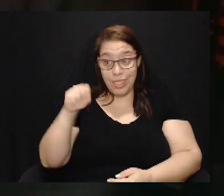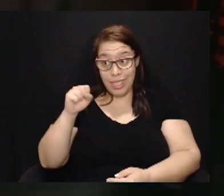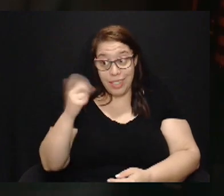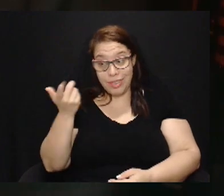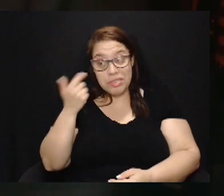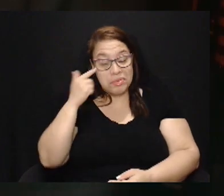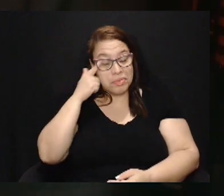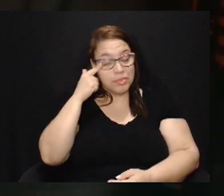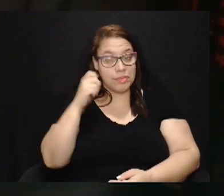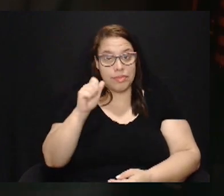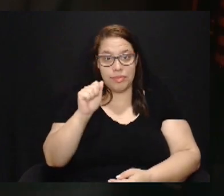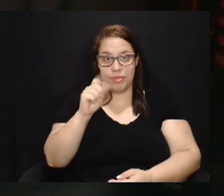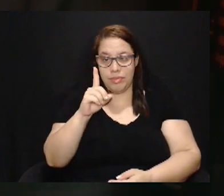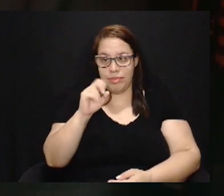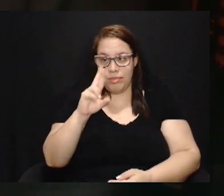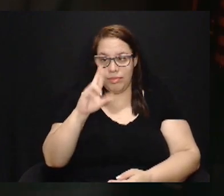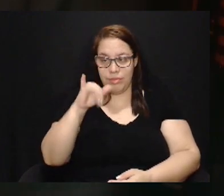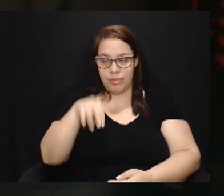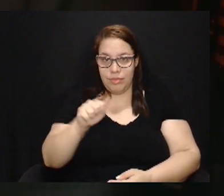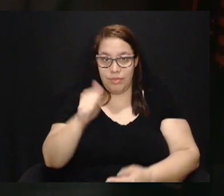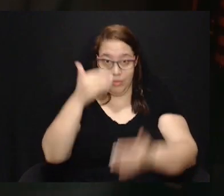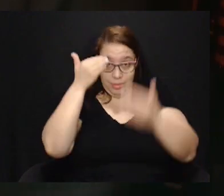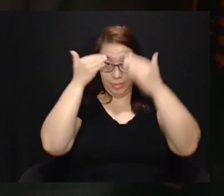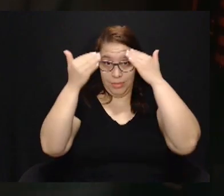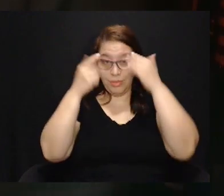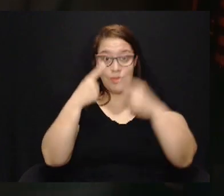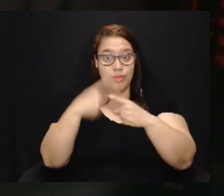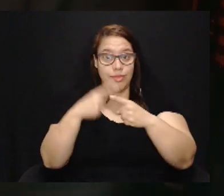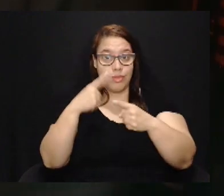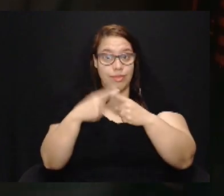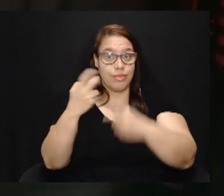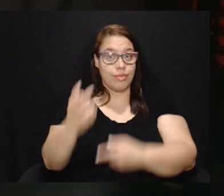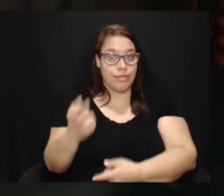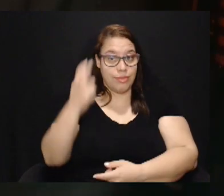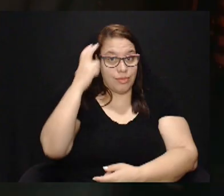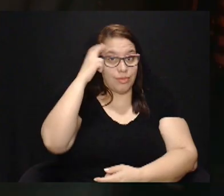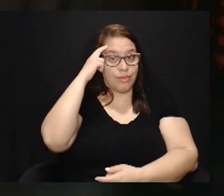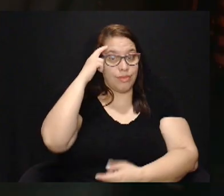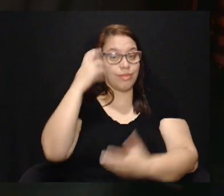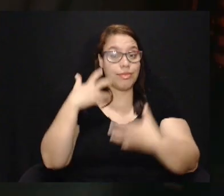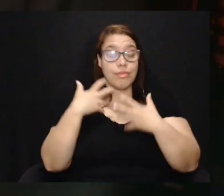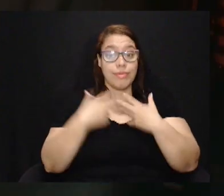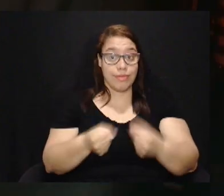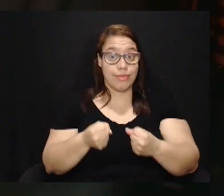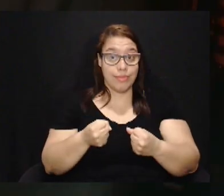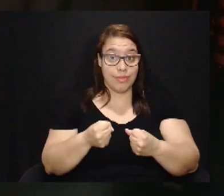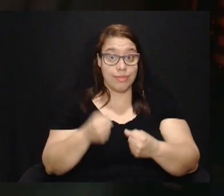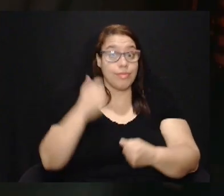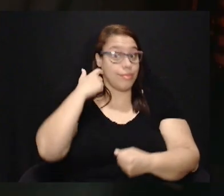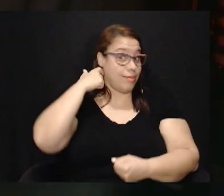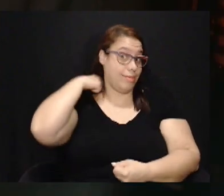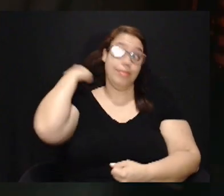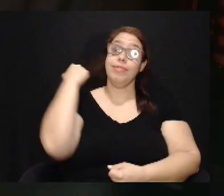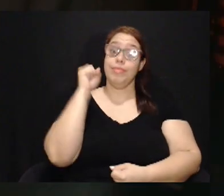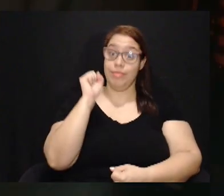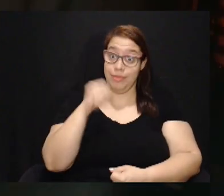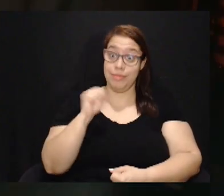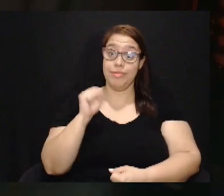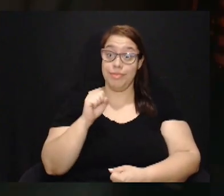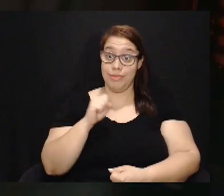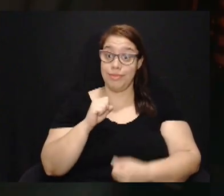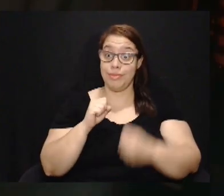Adriana. Psicologia agora. Porque culturalmente a gente aceita, né?